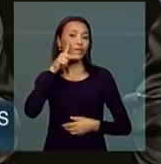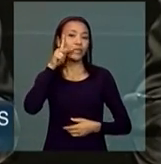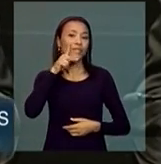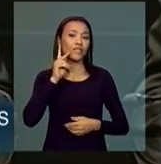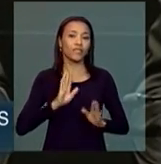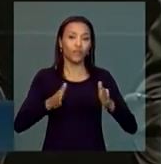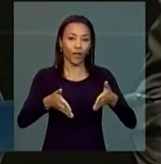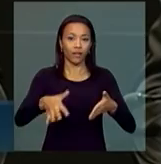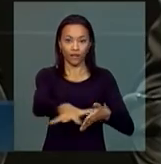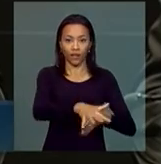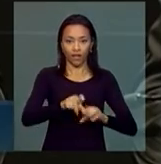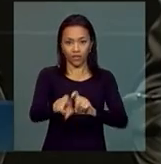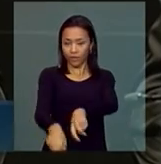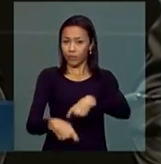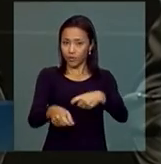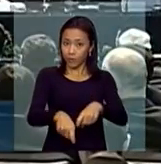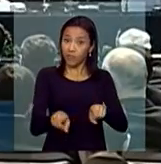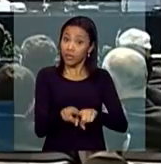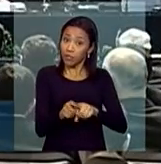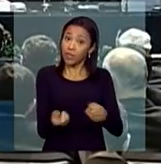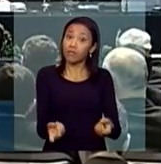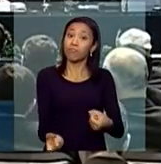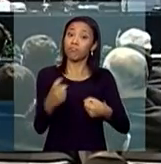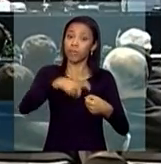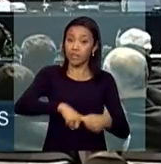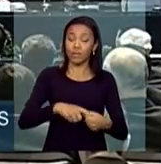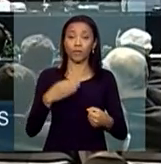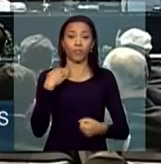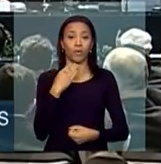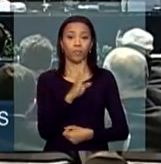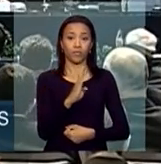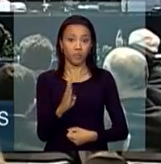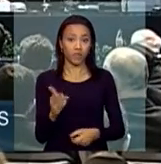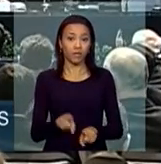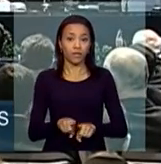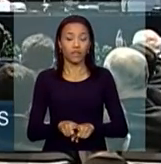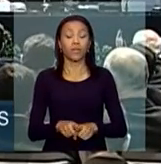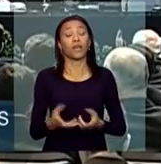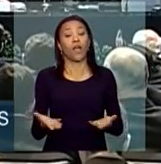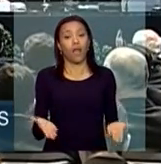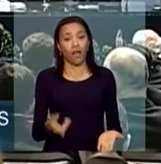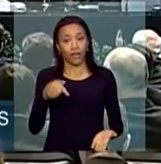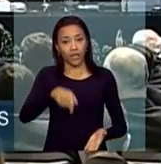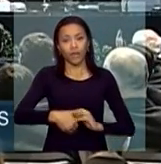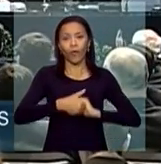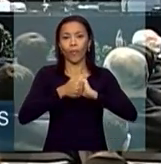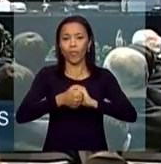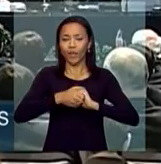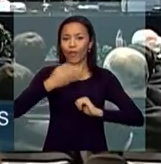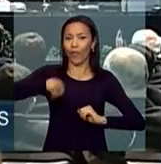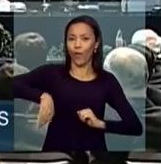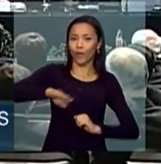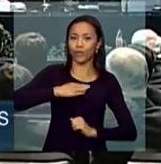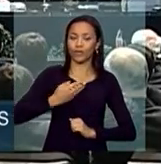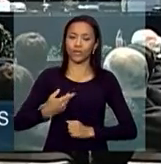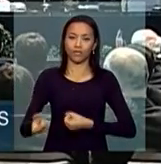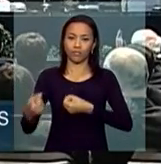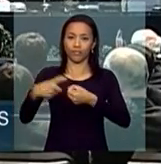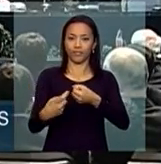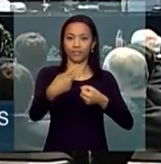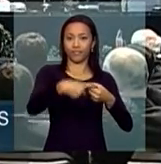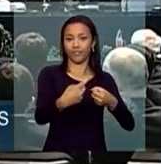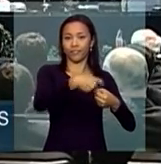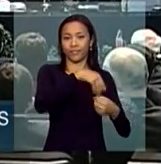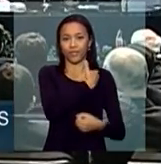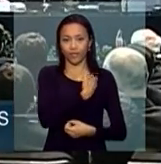INCRA emparcerado com o Banco do Brasil. Cumprimentar aqui também os nossos parceiros de governo, faço isso aqui